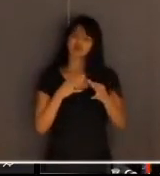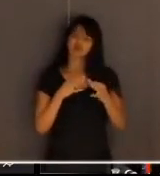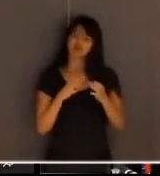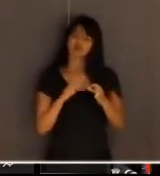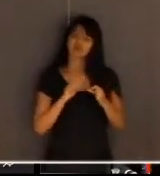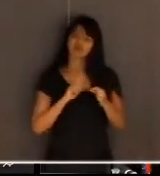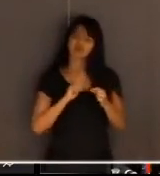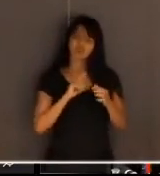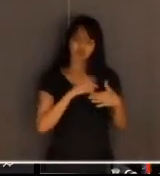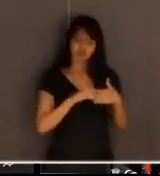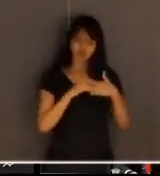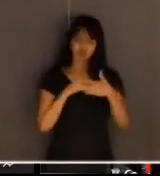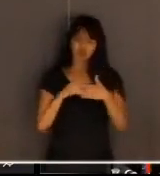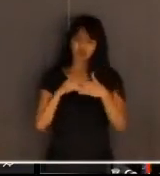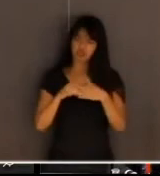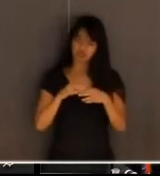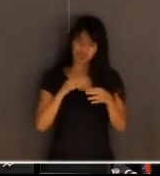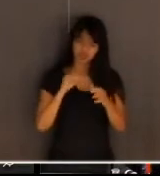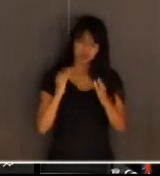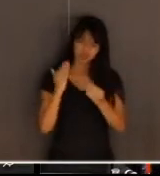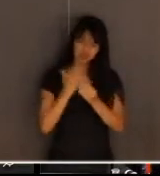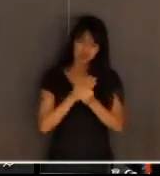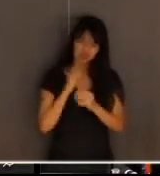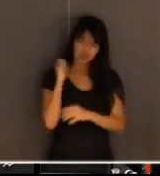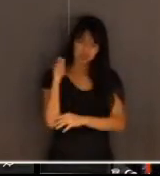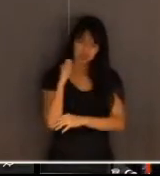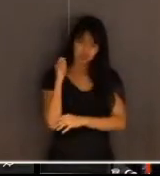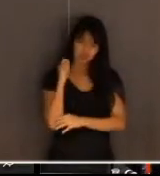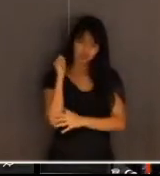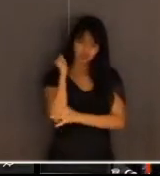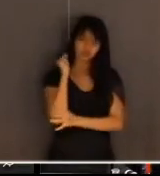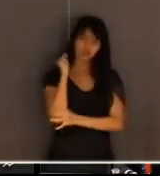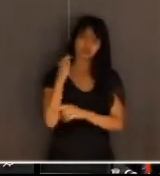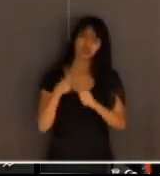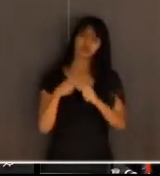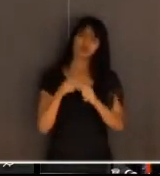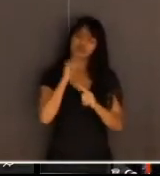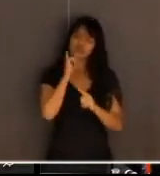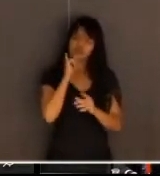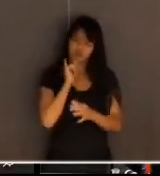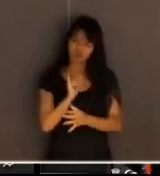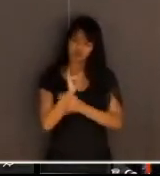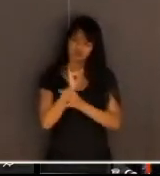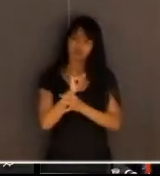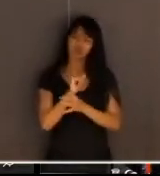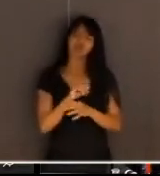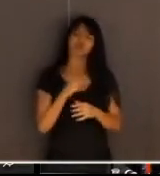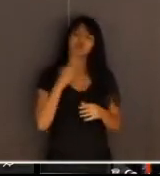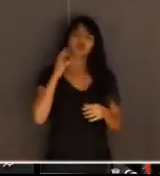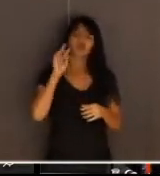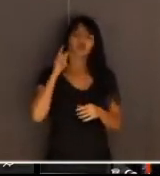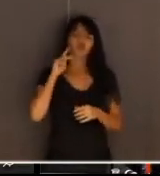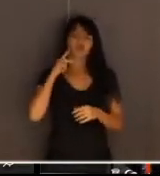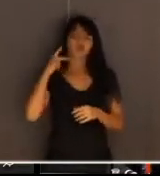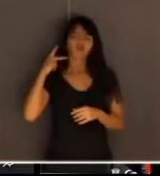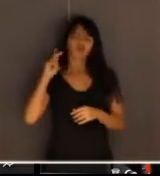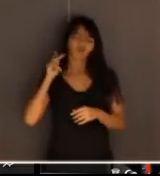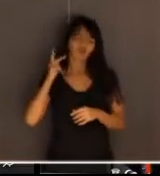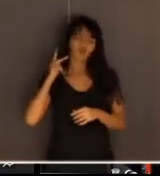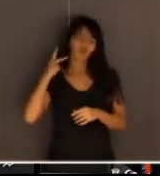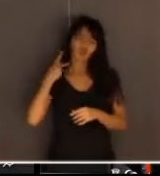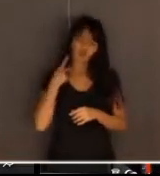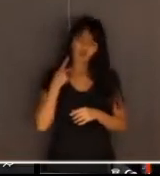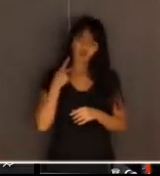acreditarem que se o promotor não aceita determinada incorporação, é porque o promotor está temeroso